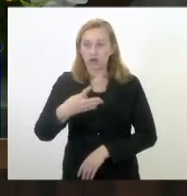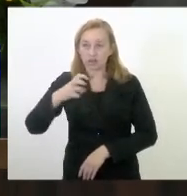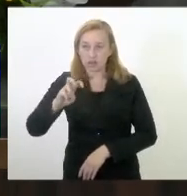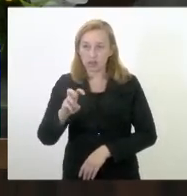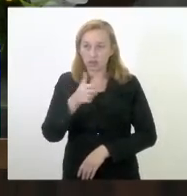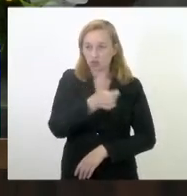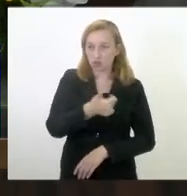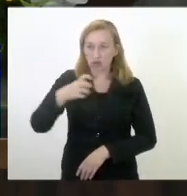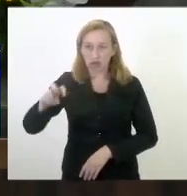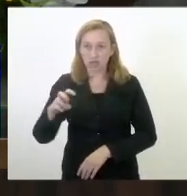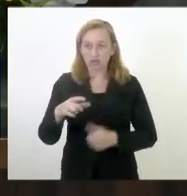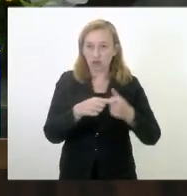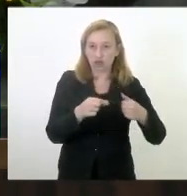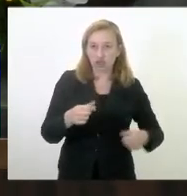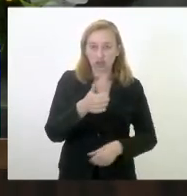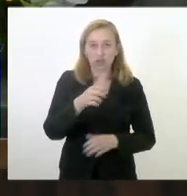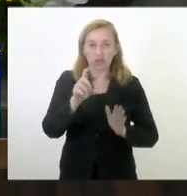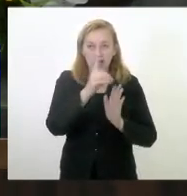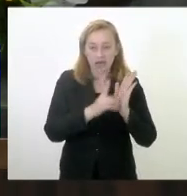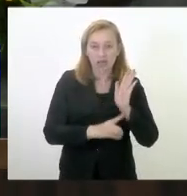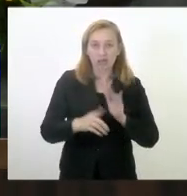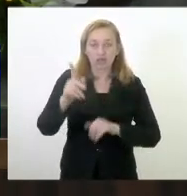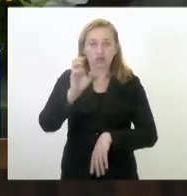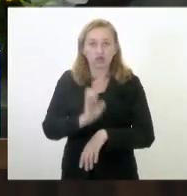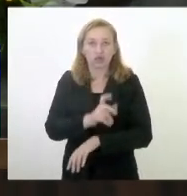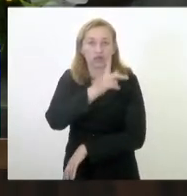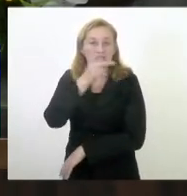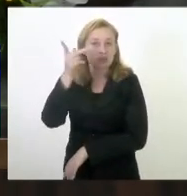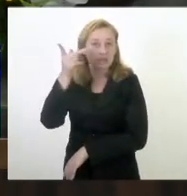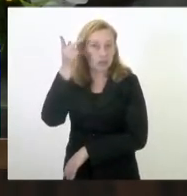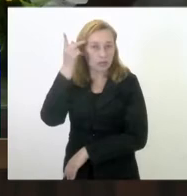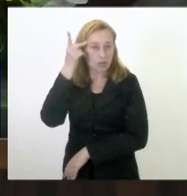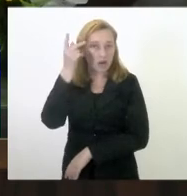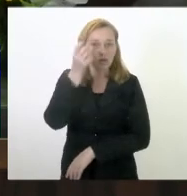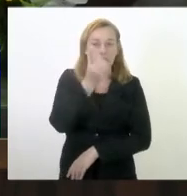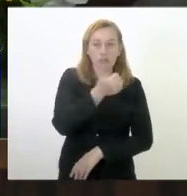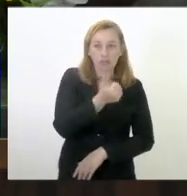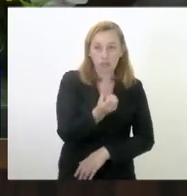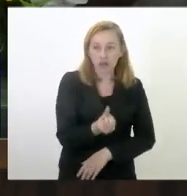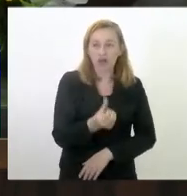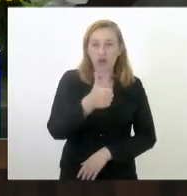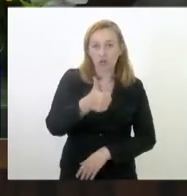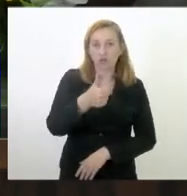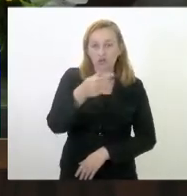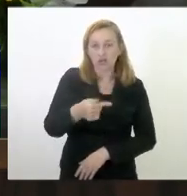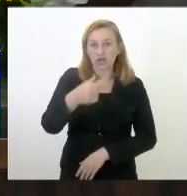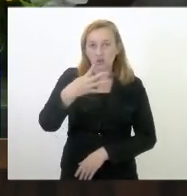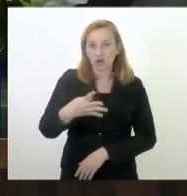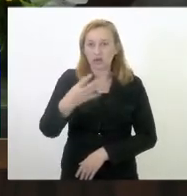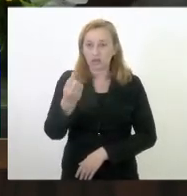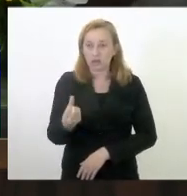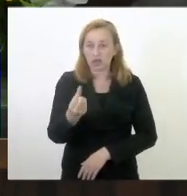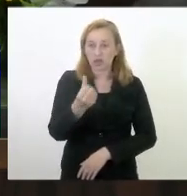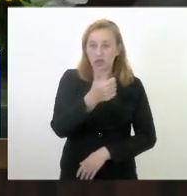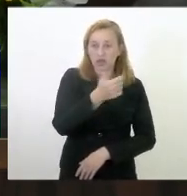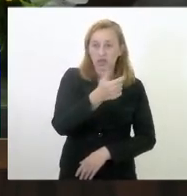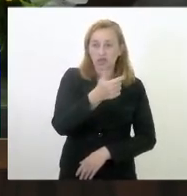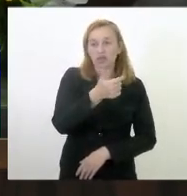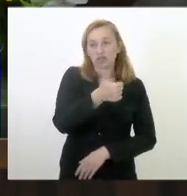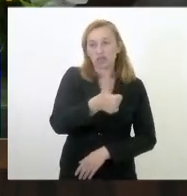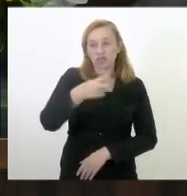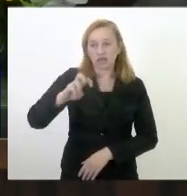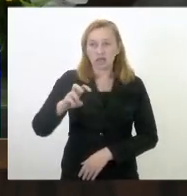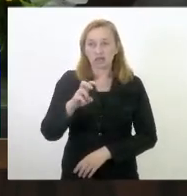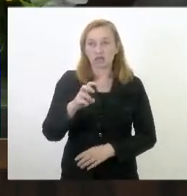bem como no artigo do Decreto do Estado de São Paulo, 61746, de 23 de dezembro de 15, com base no